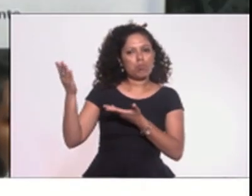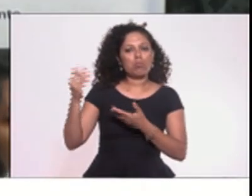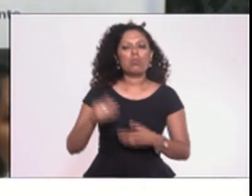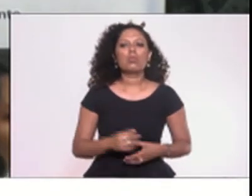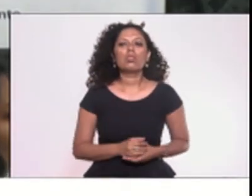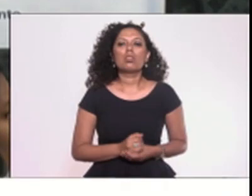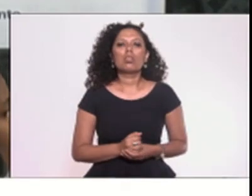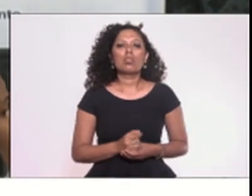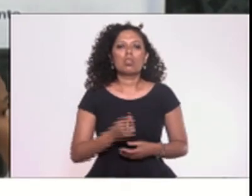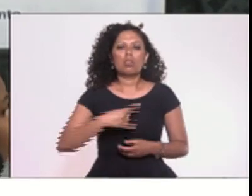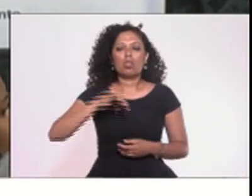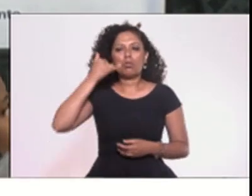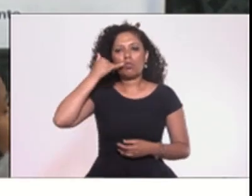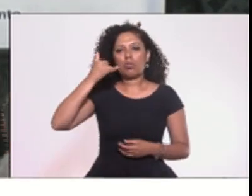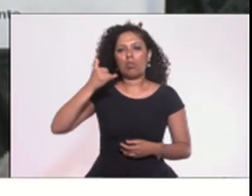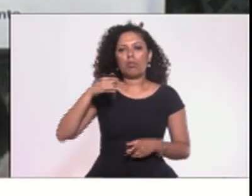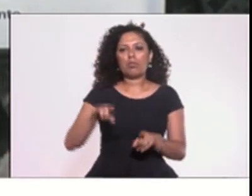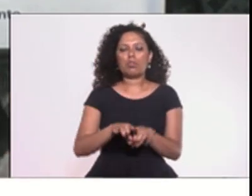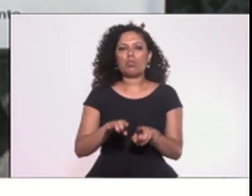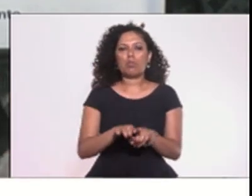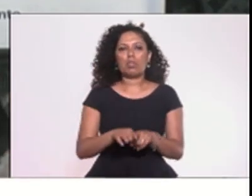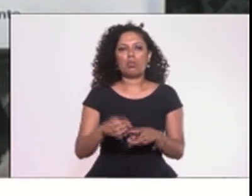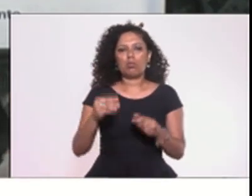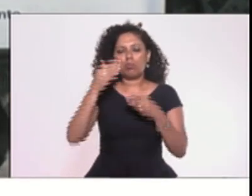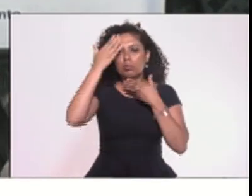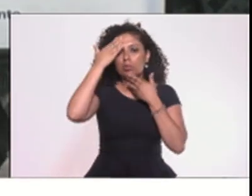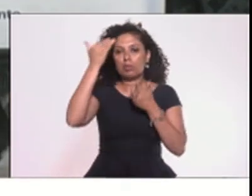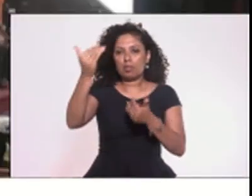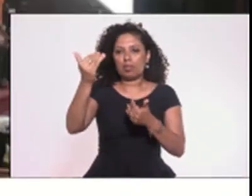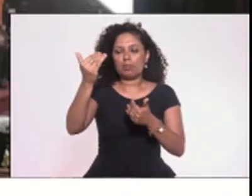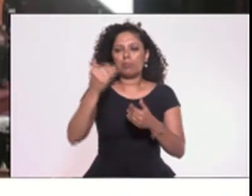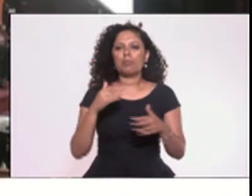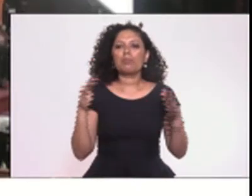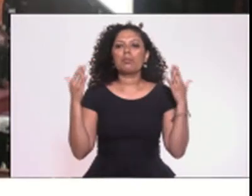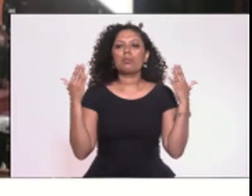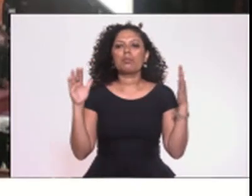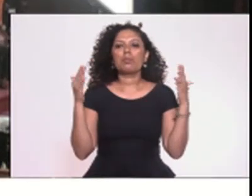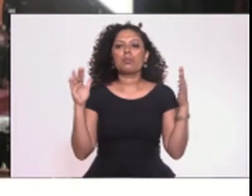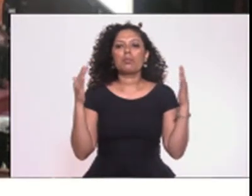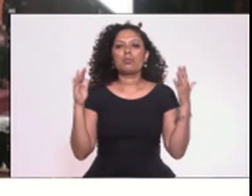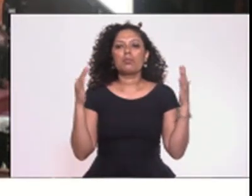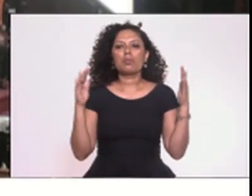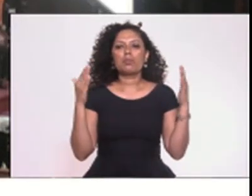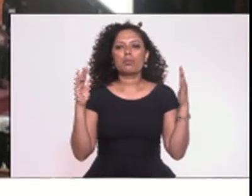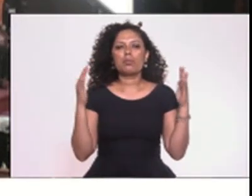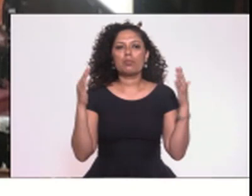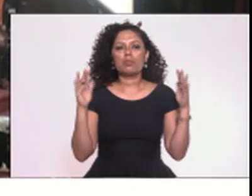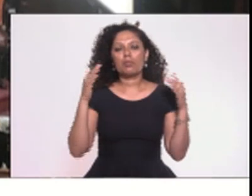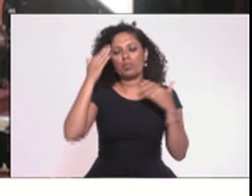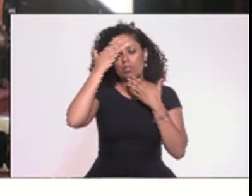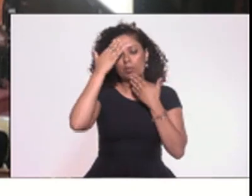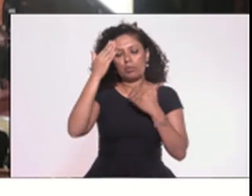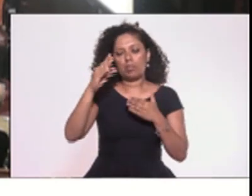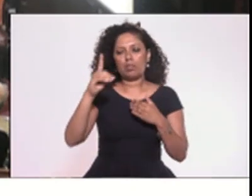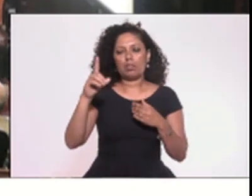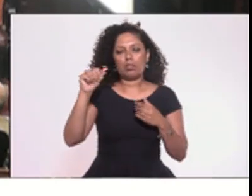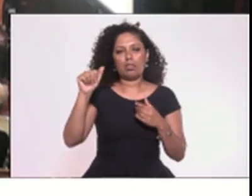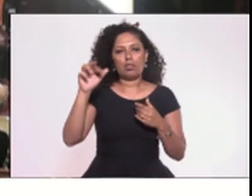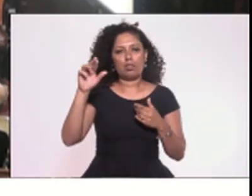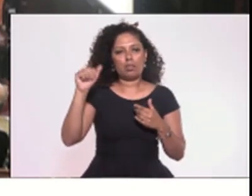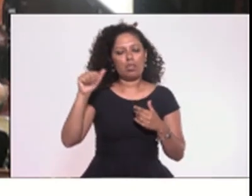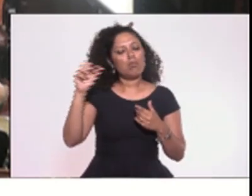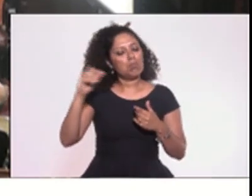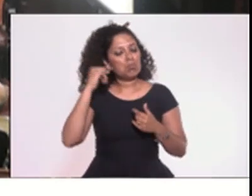nossos telefones de contato. Muito obrigada. Obrigada, Dara. É muito importante a